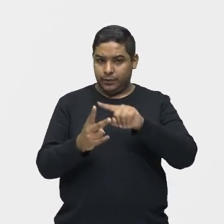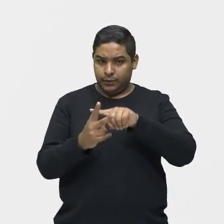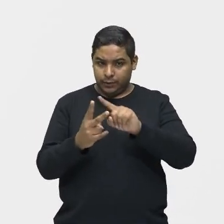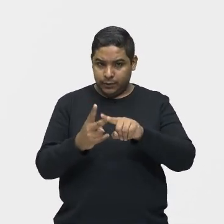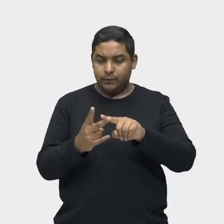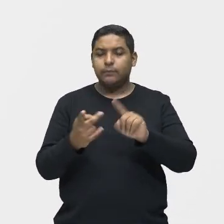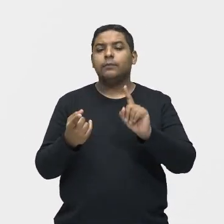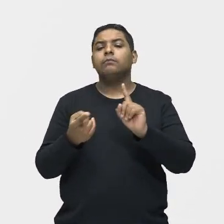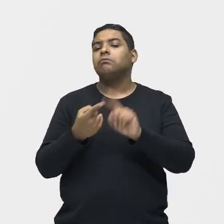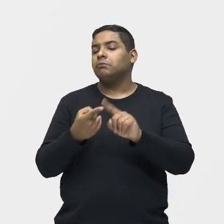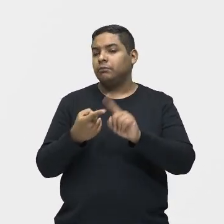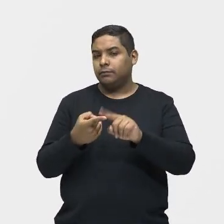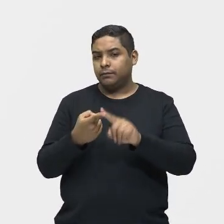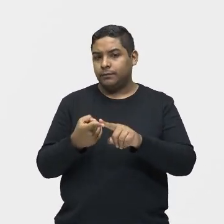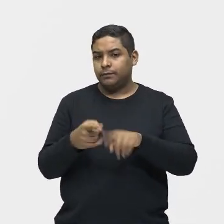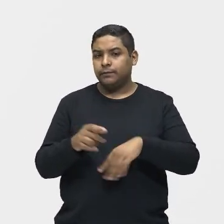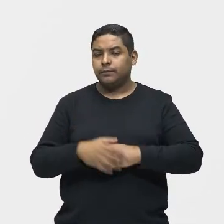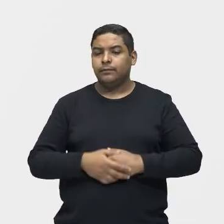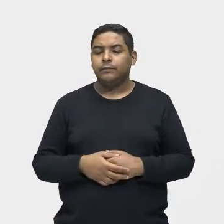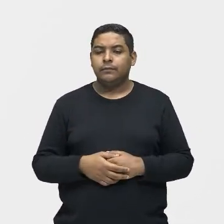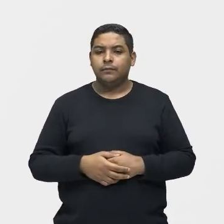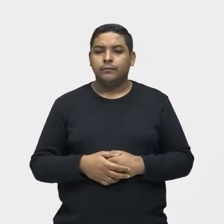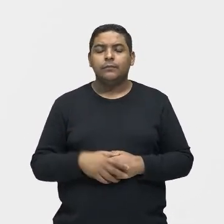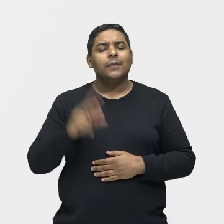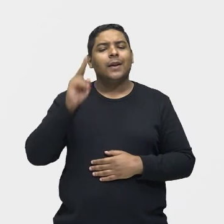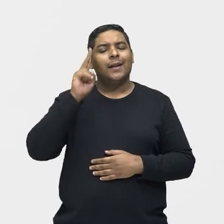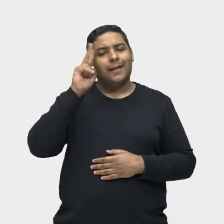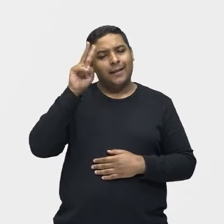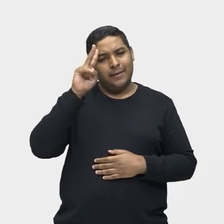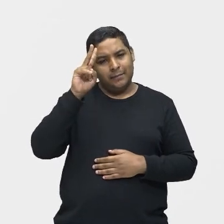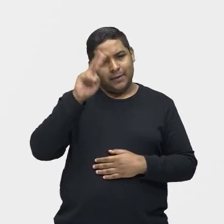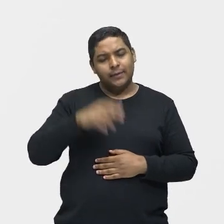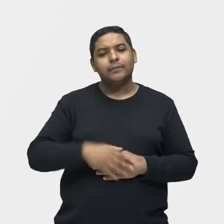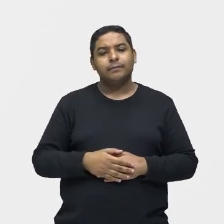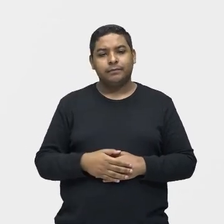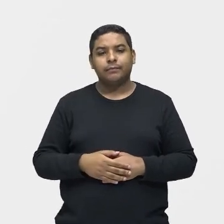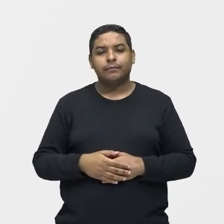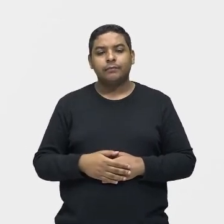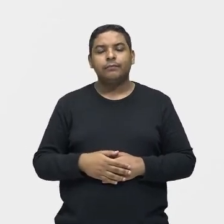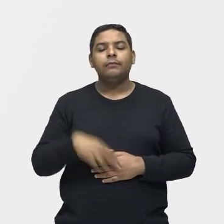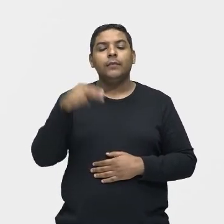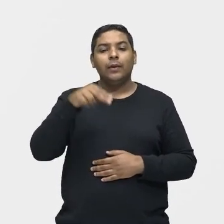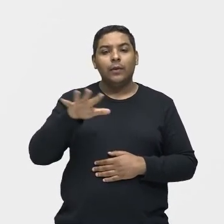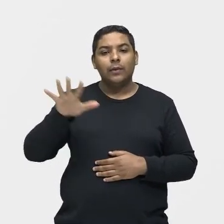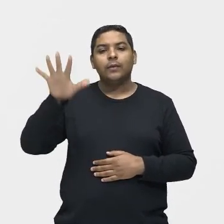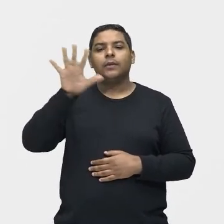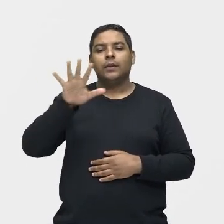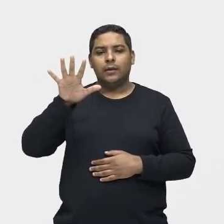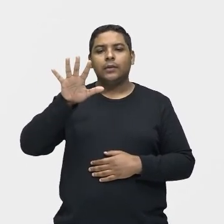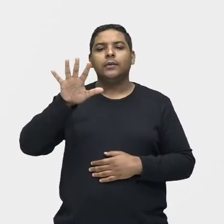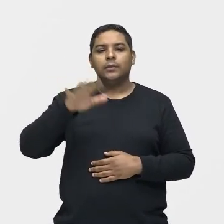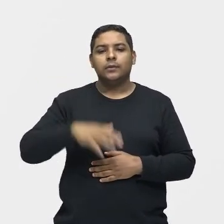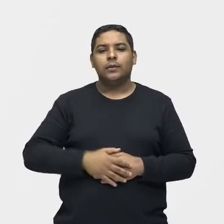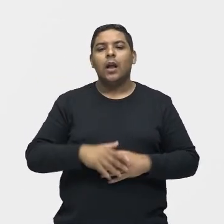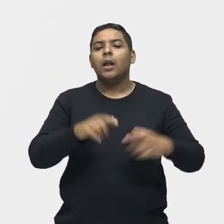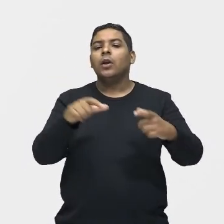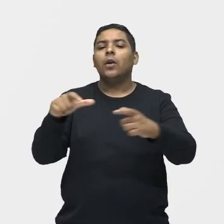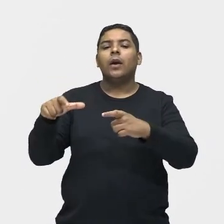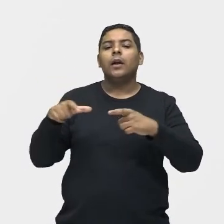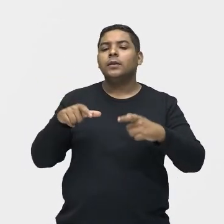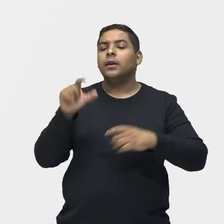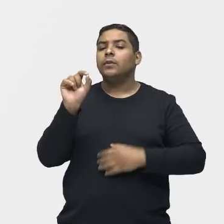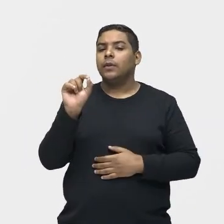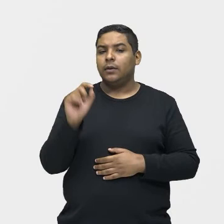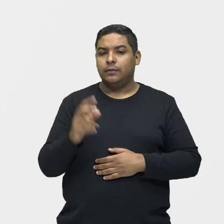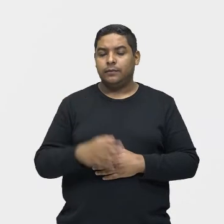país, né? E quais são eles? Lembrando, gente, que no Nordeste dos Estados Unidos, eles vão estar localizados, e